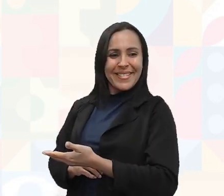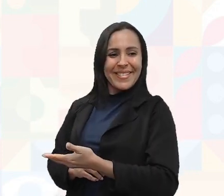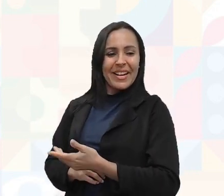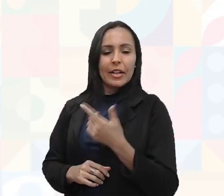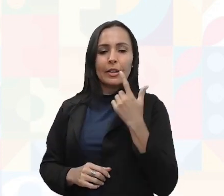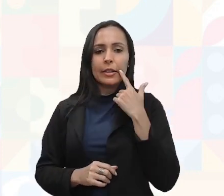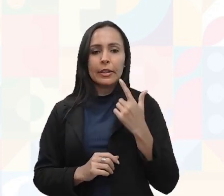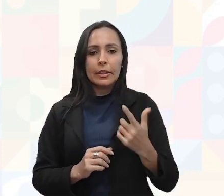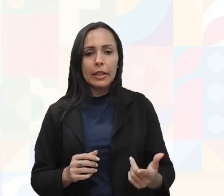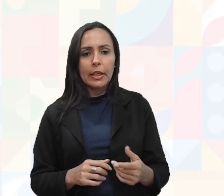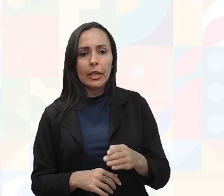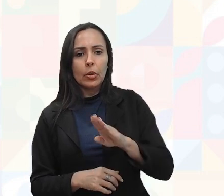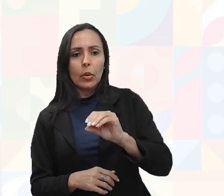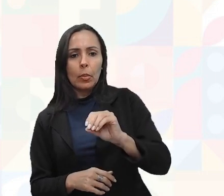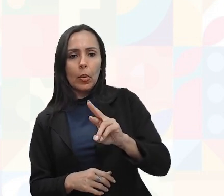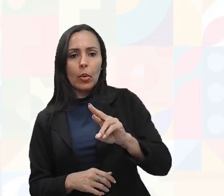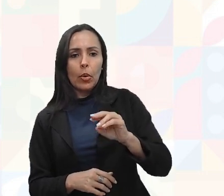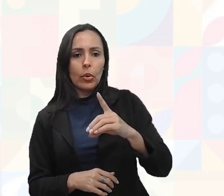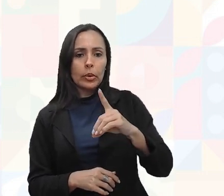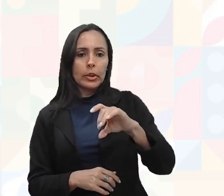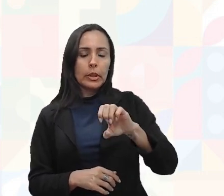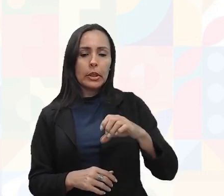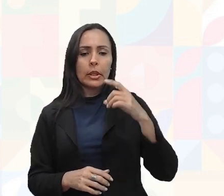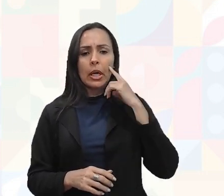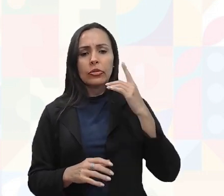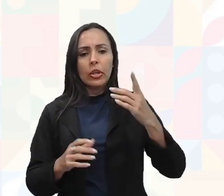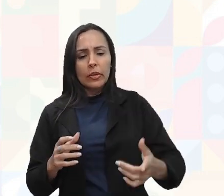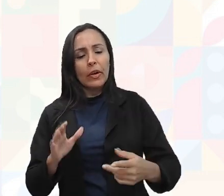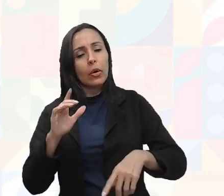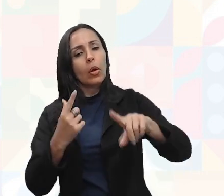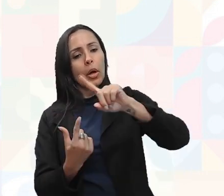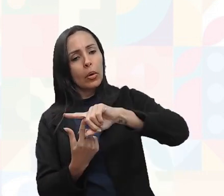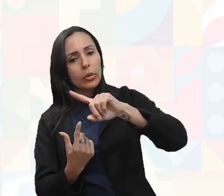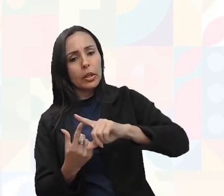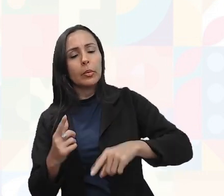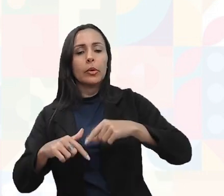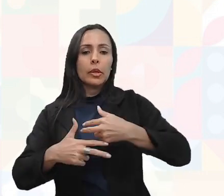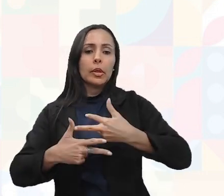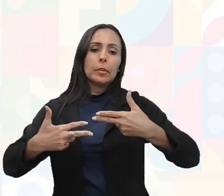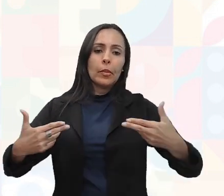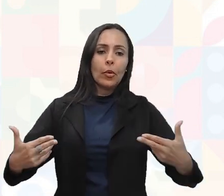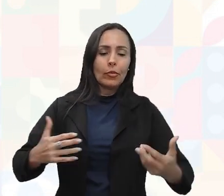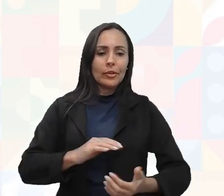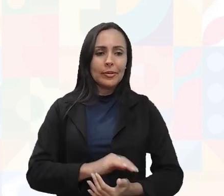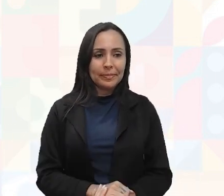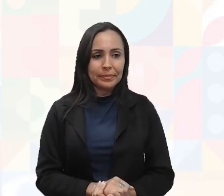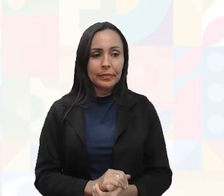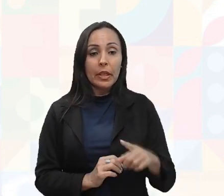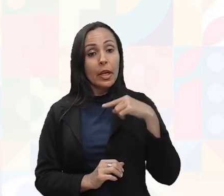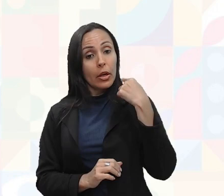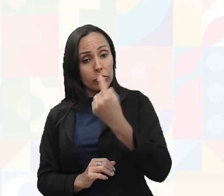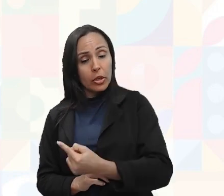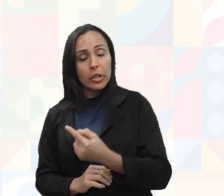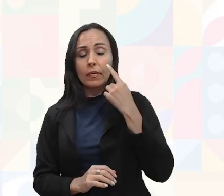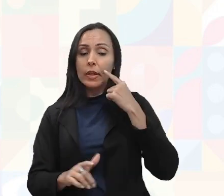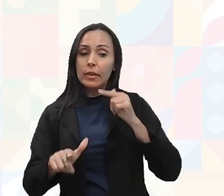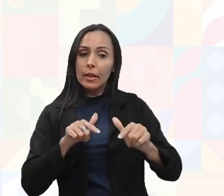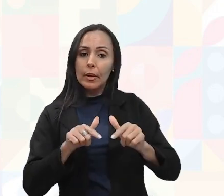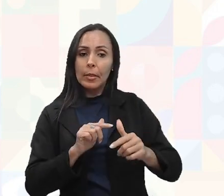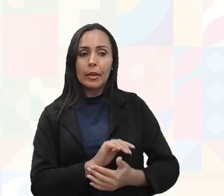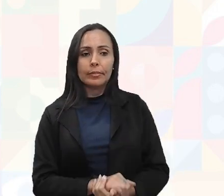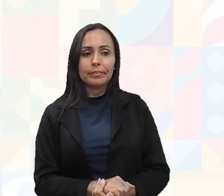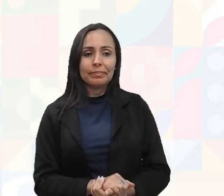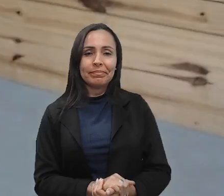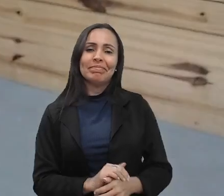que é onde a gente vai colocar a planta e os tipos de móveis para aquele tipo de layout que a gente vai estar trabalhando. Então,